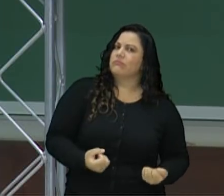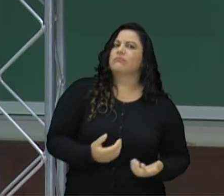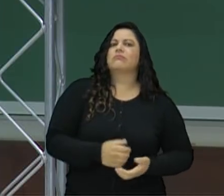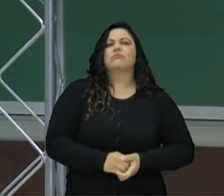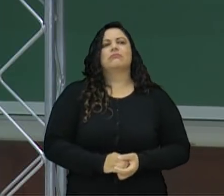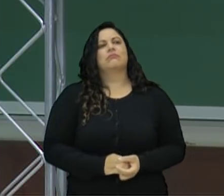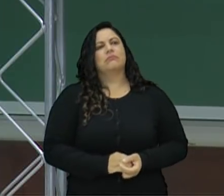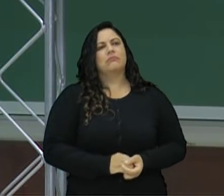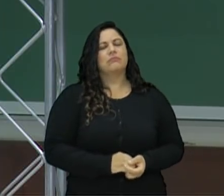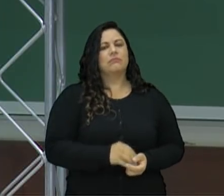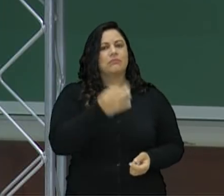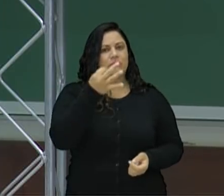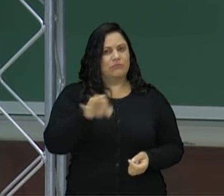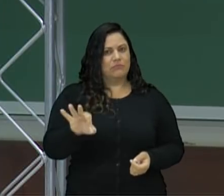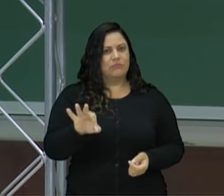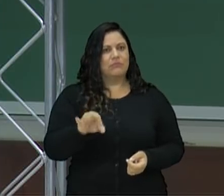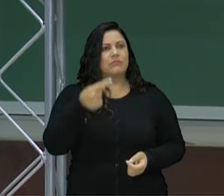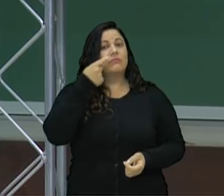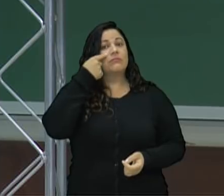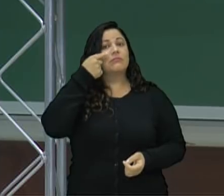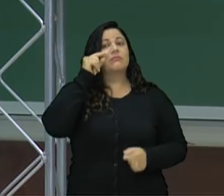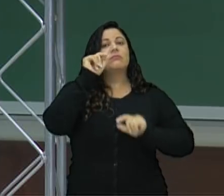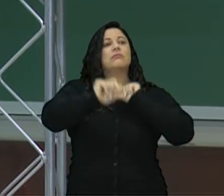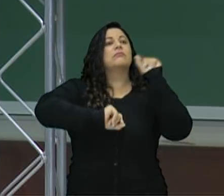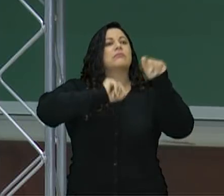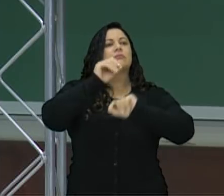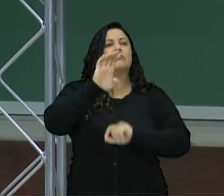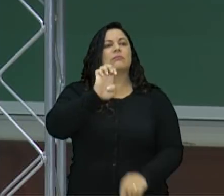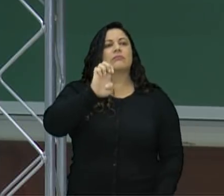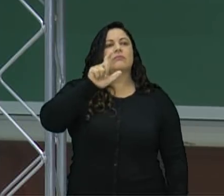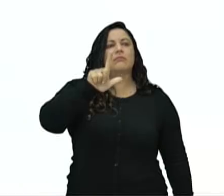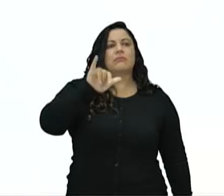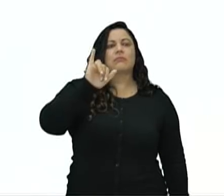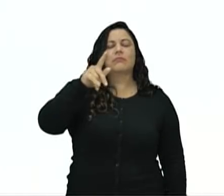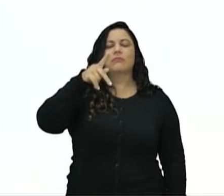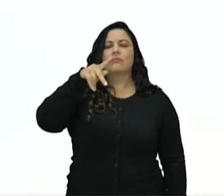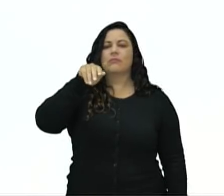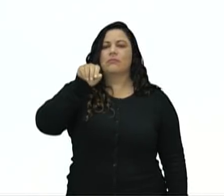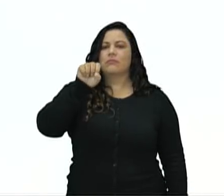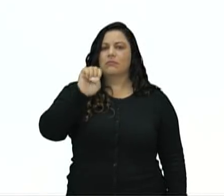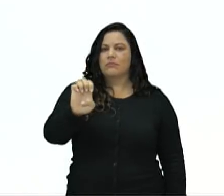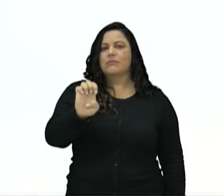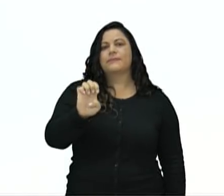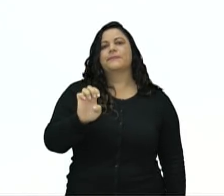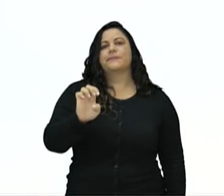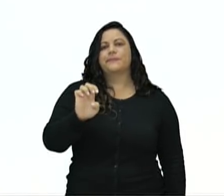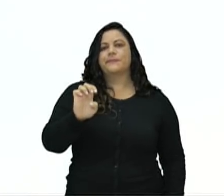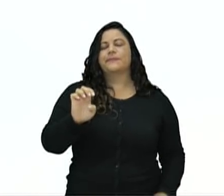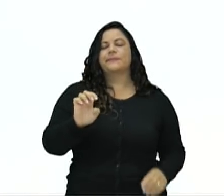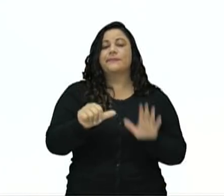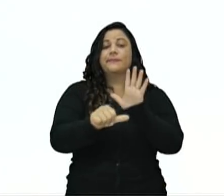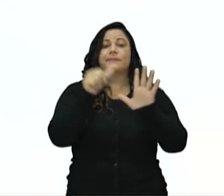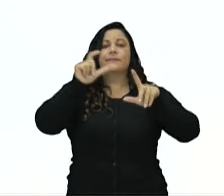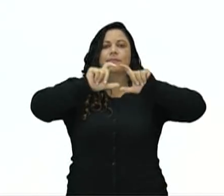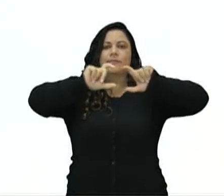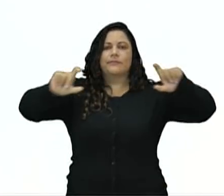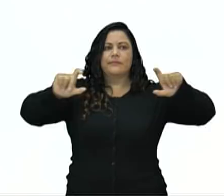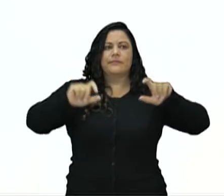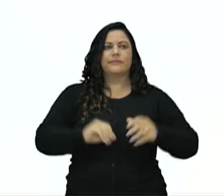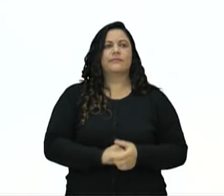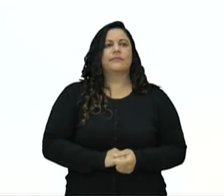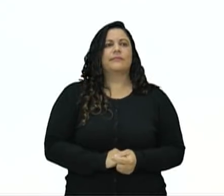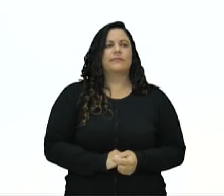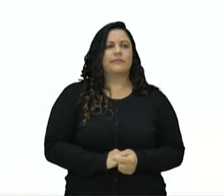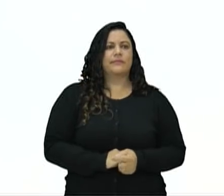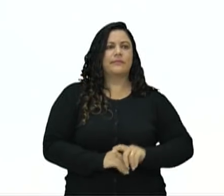certo? Então vamos ver como que a gente faz a elipse. Observem ali, na frase, a primeira frase de exemplo, à direita da